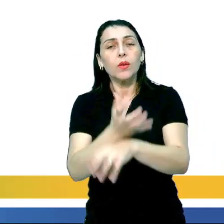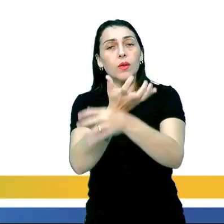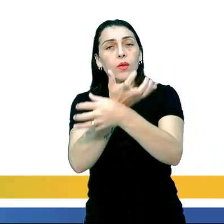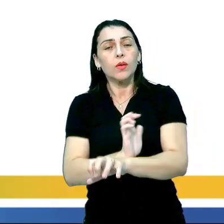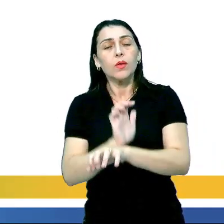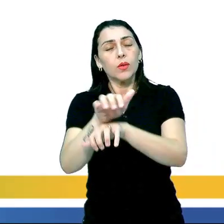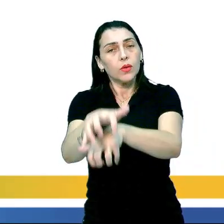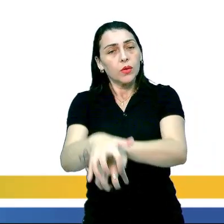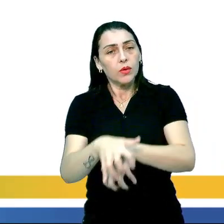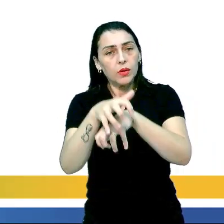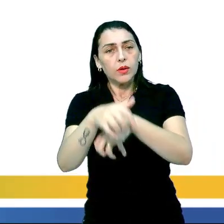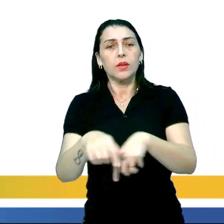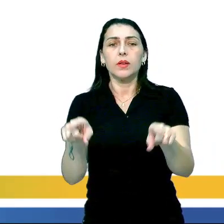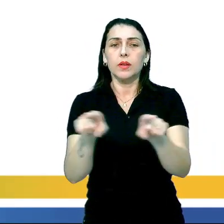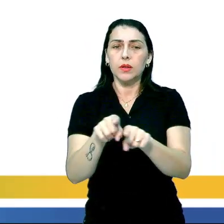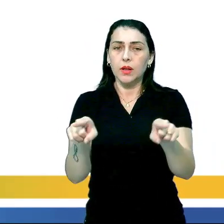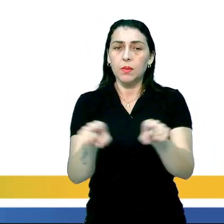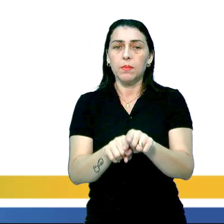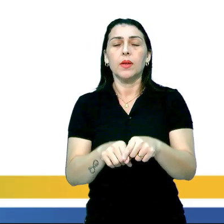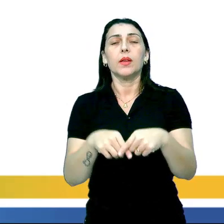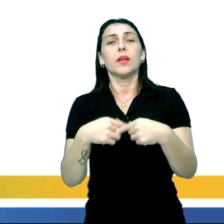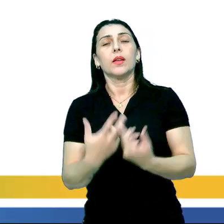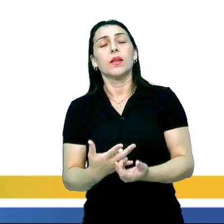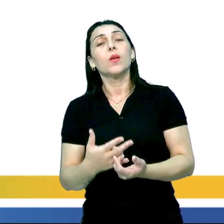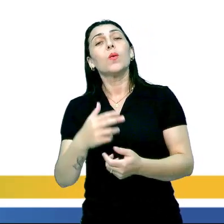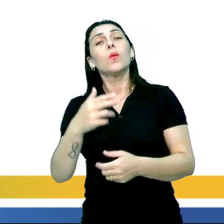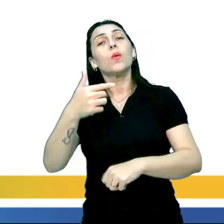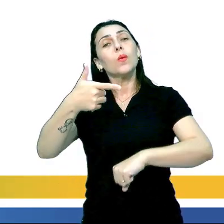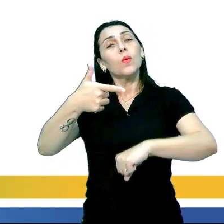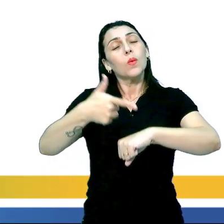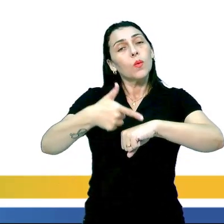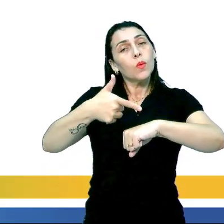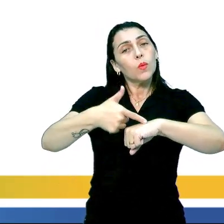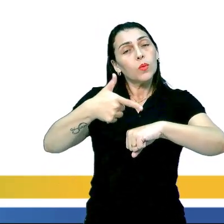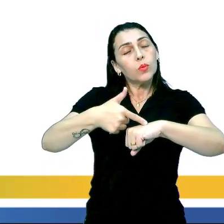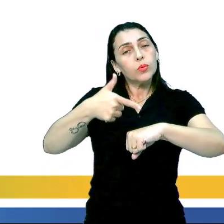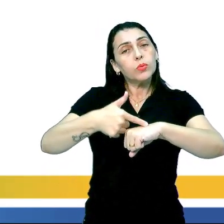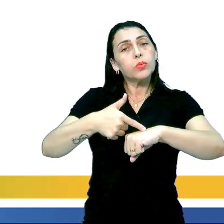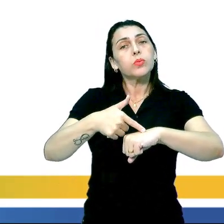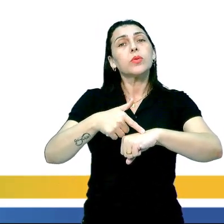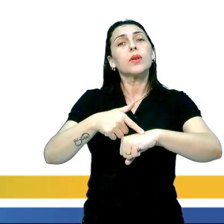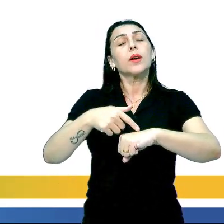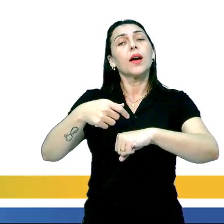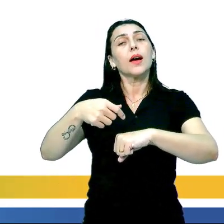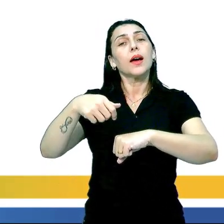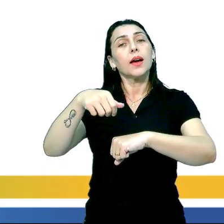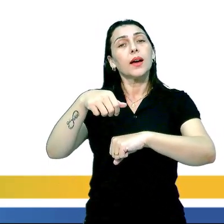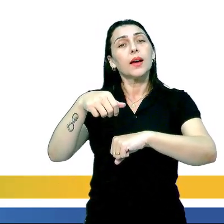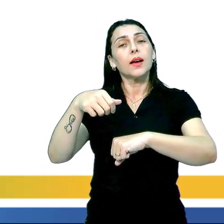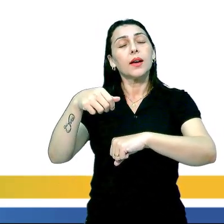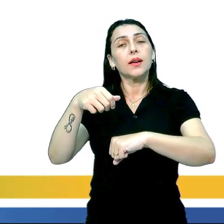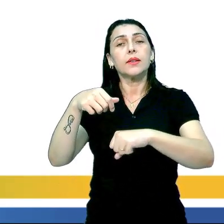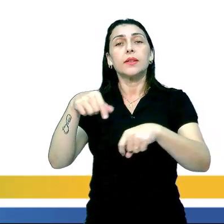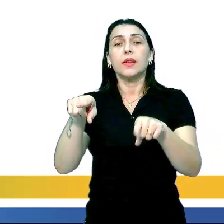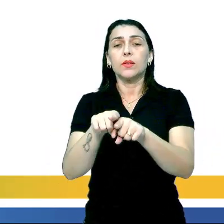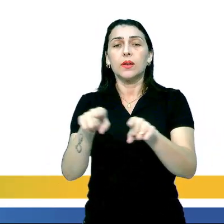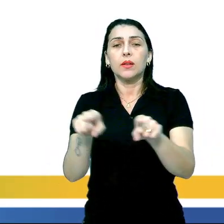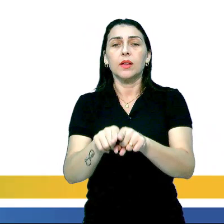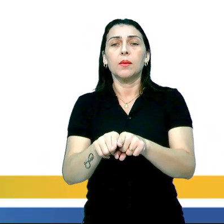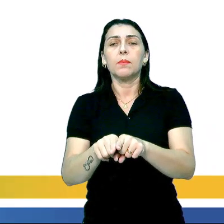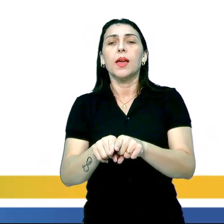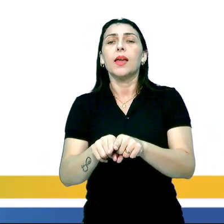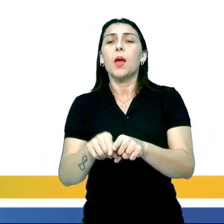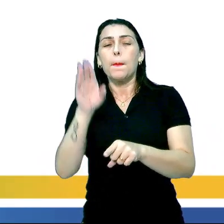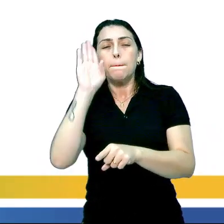que seria de causa humana? A queima de combustíveis fósseis, como o petróleo, o gás